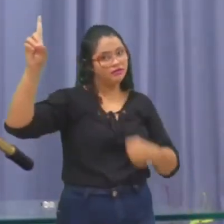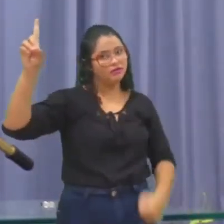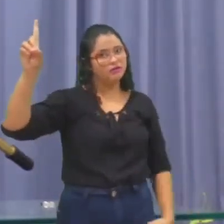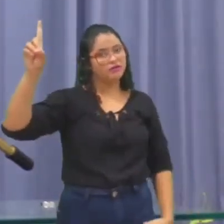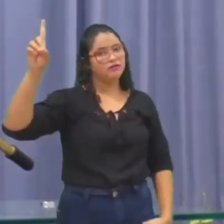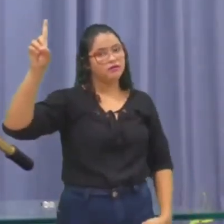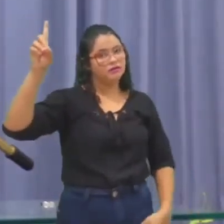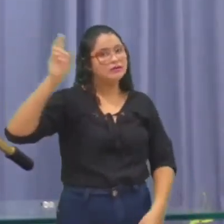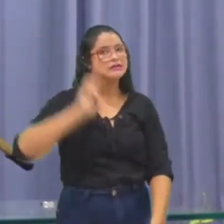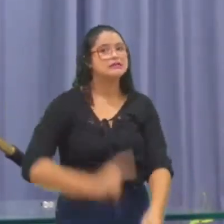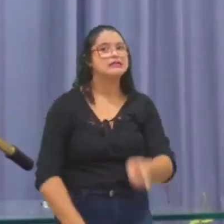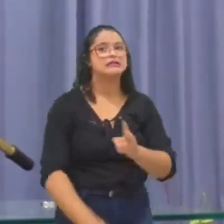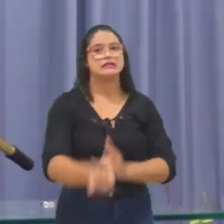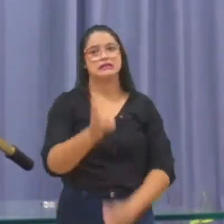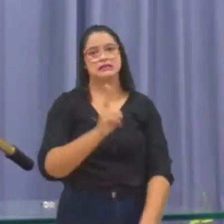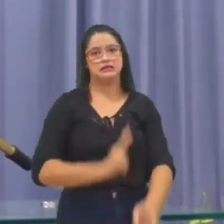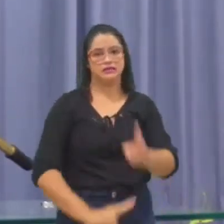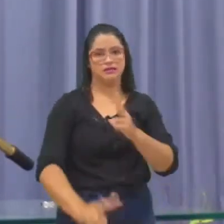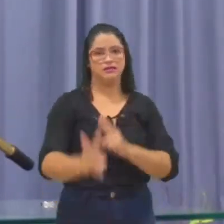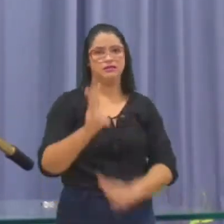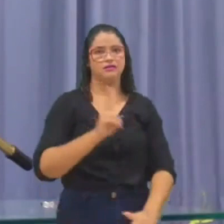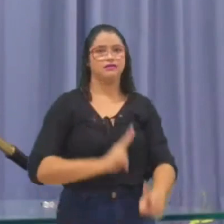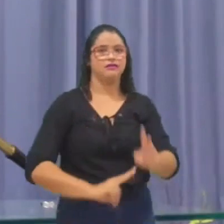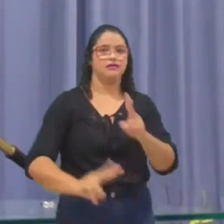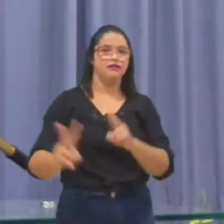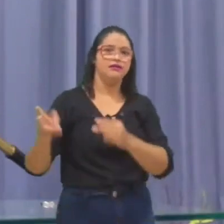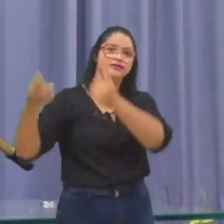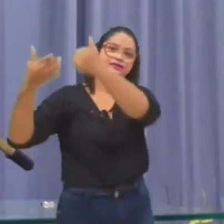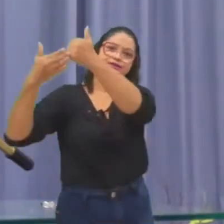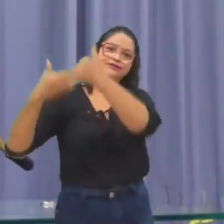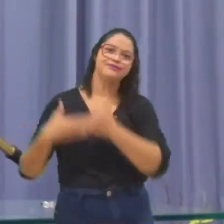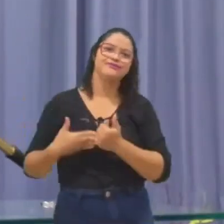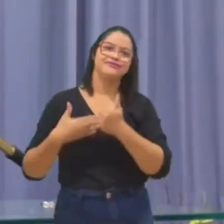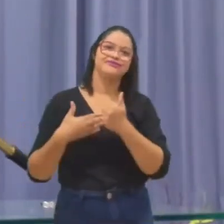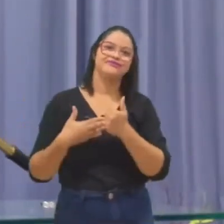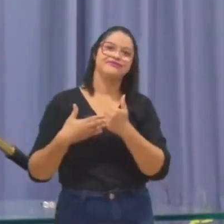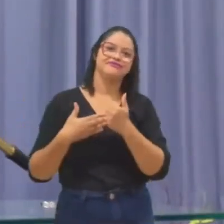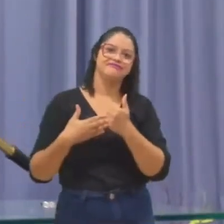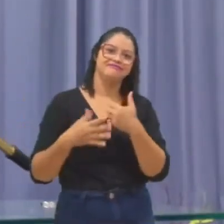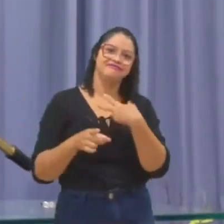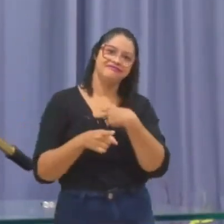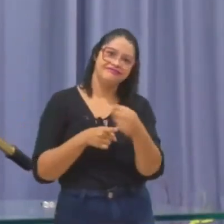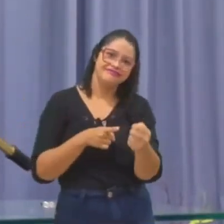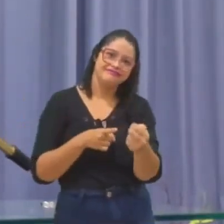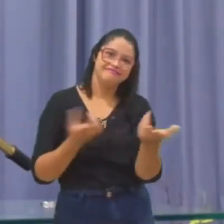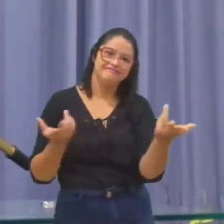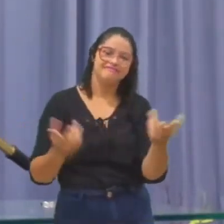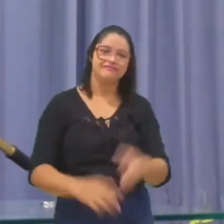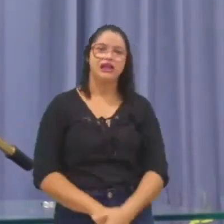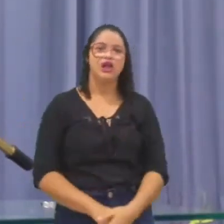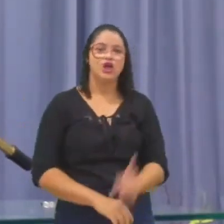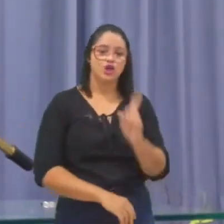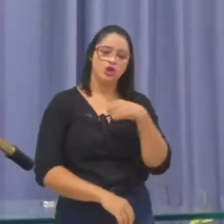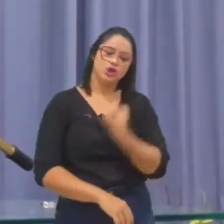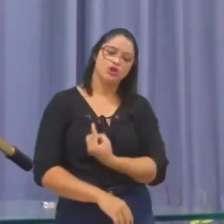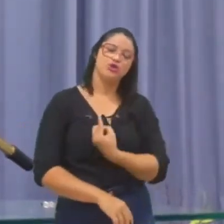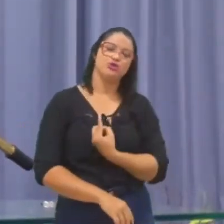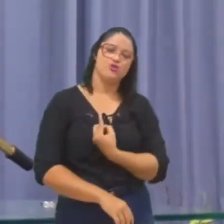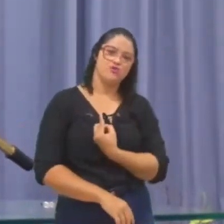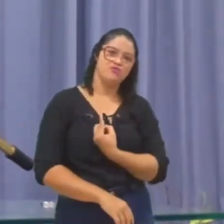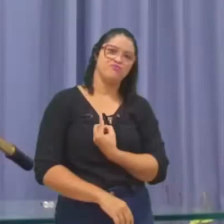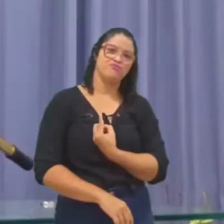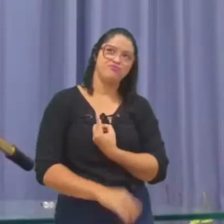que sempre nos concede vitória. O nosso Deus é um Deus